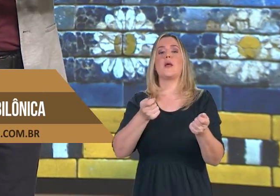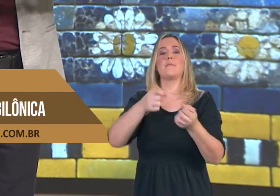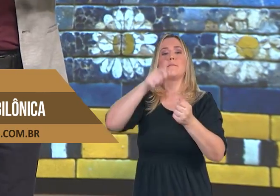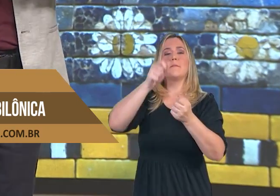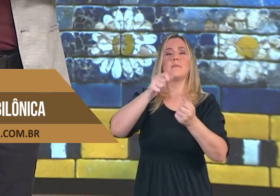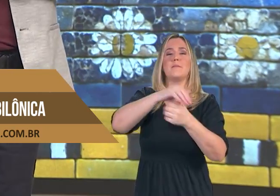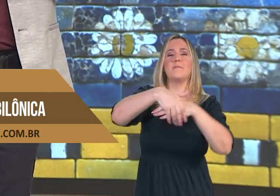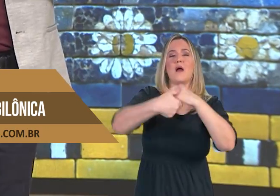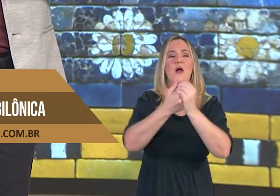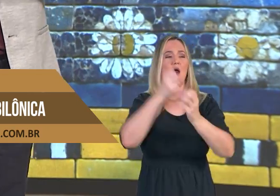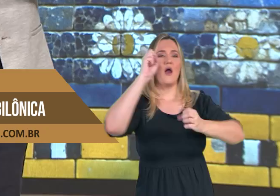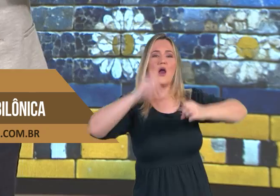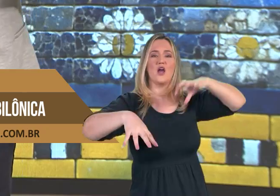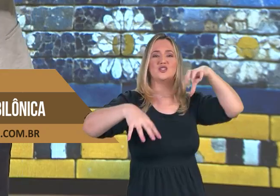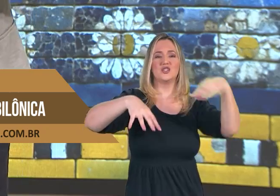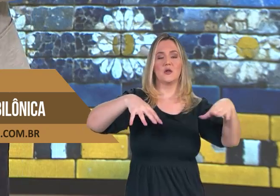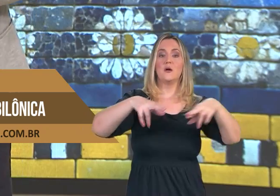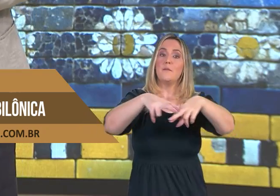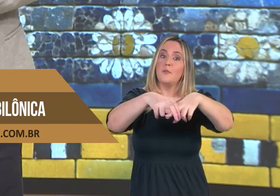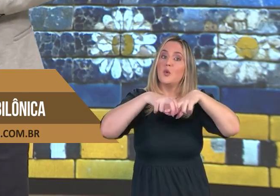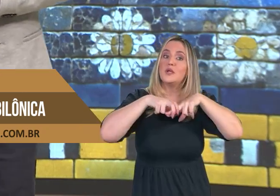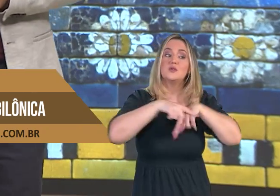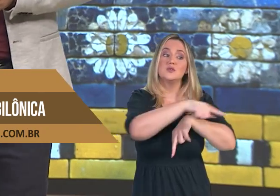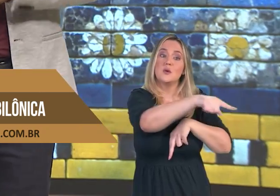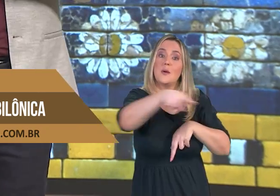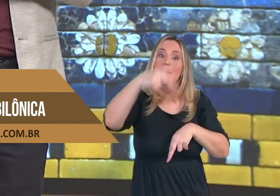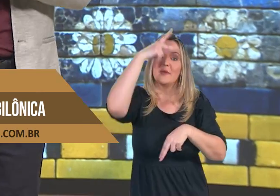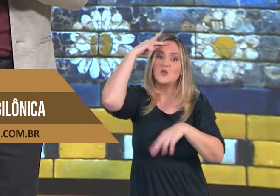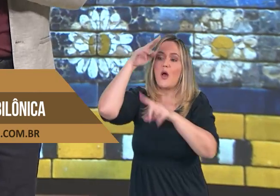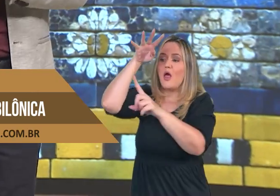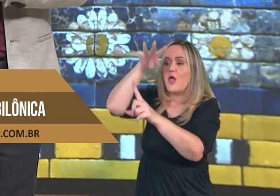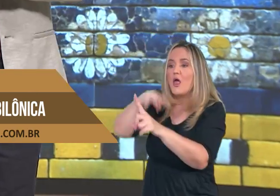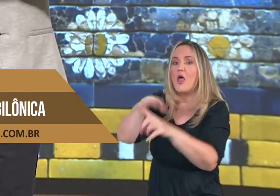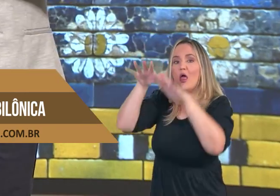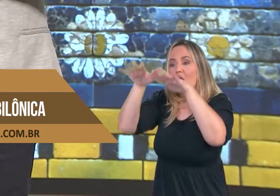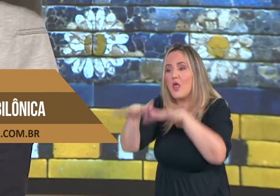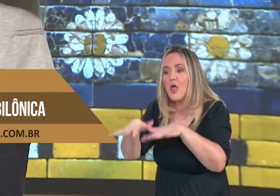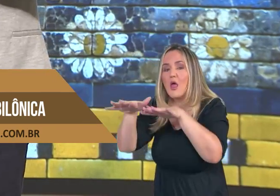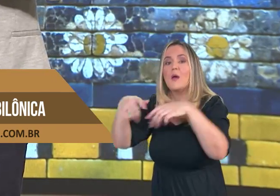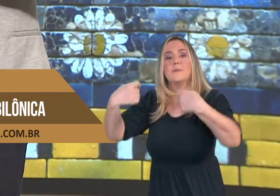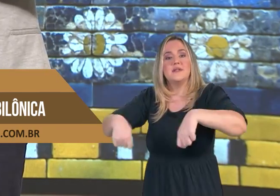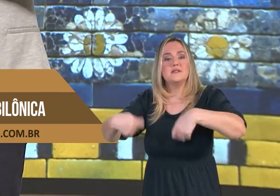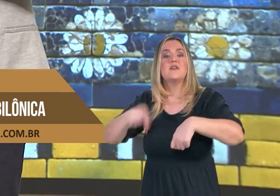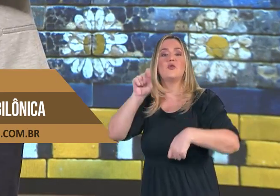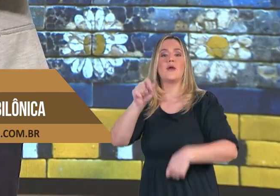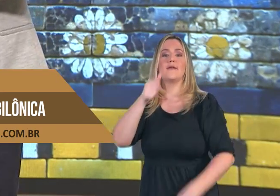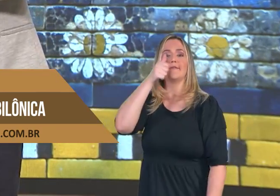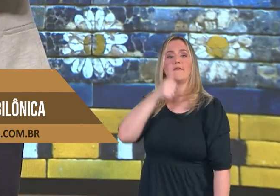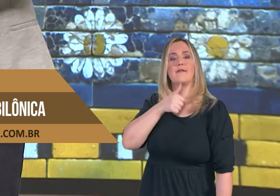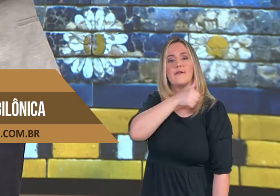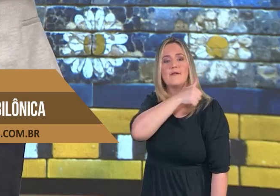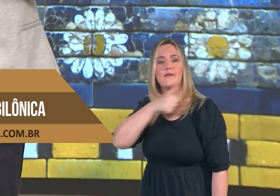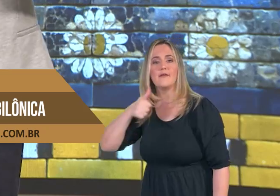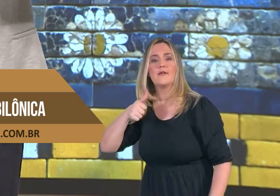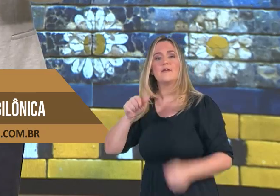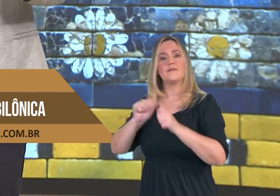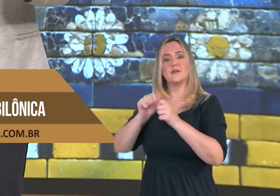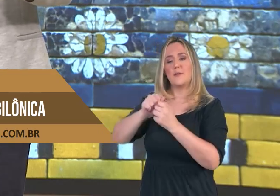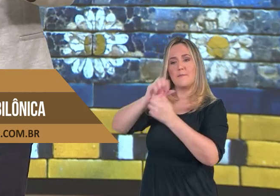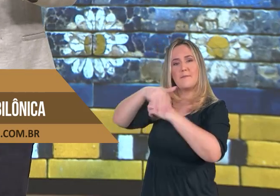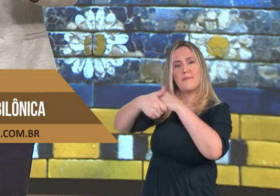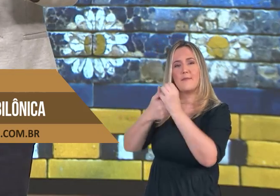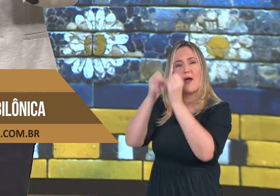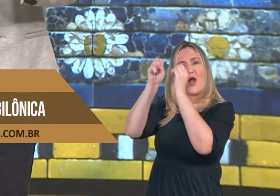pela realização de rituais mágicos, e os seus serviços eram obtidos pela humanidade que realizava